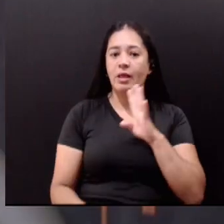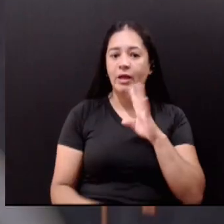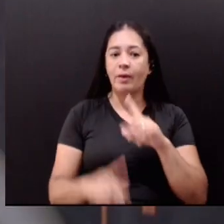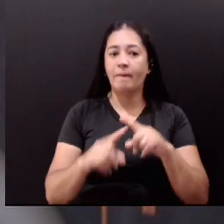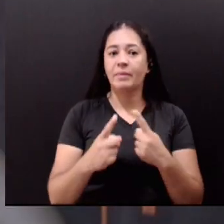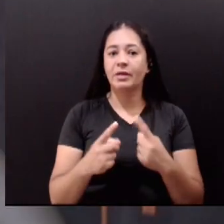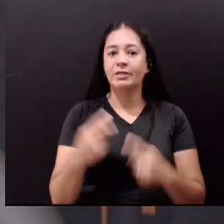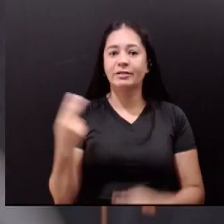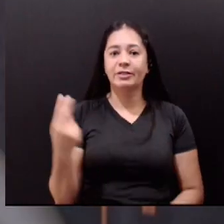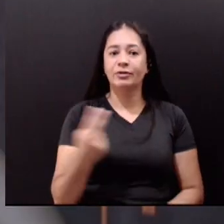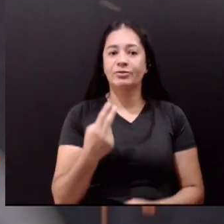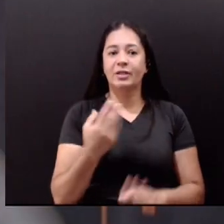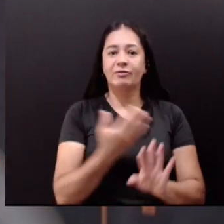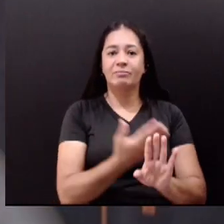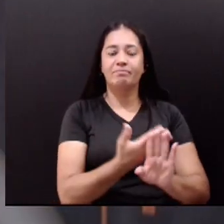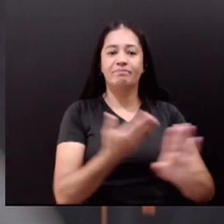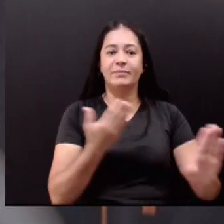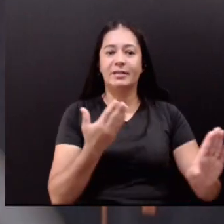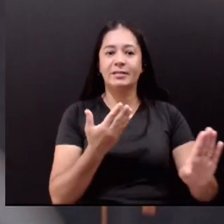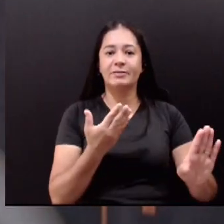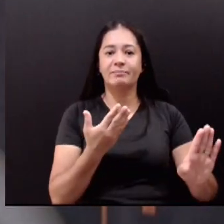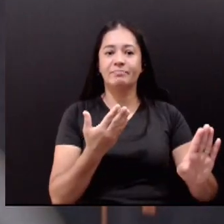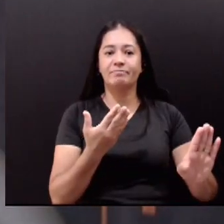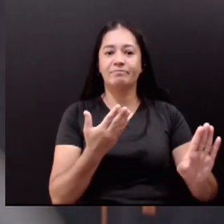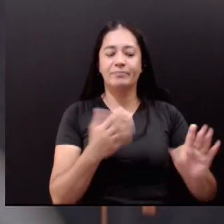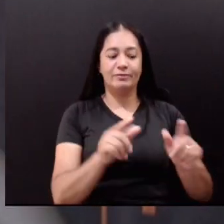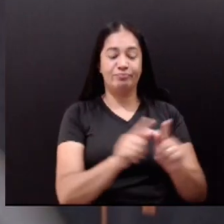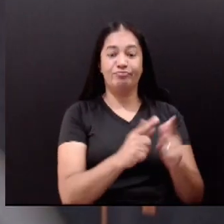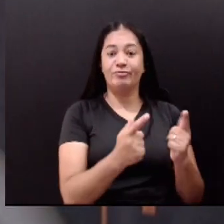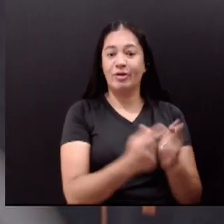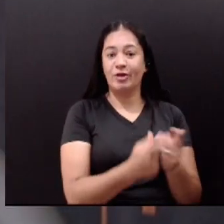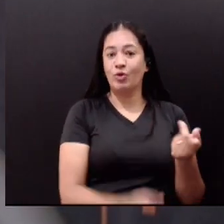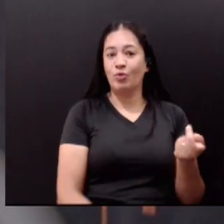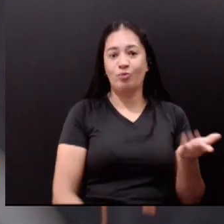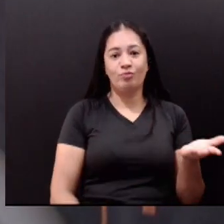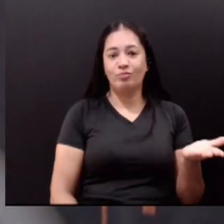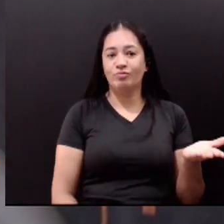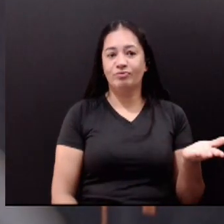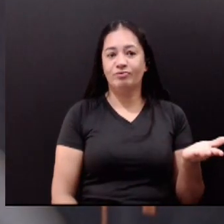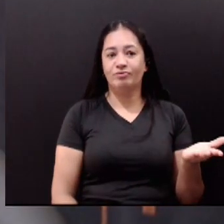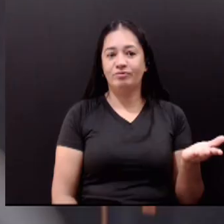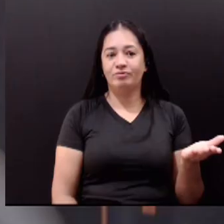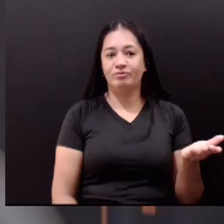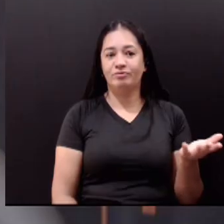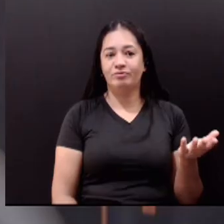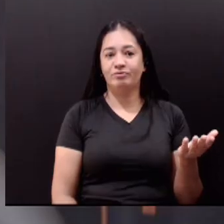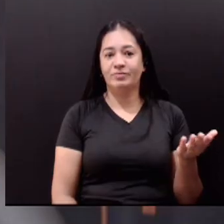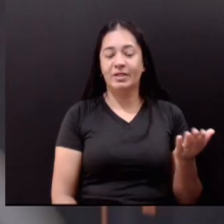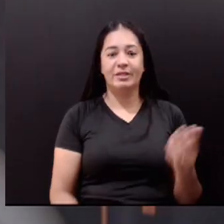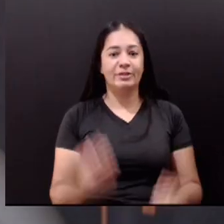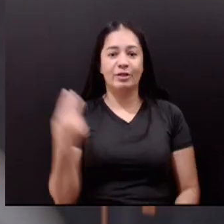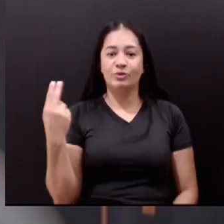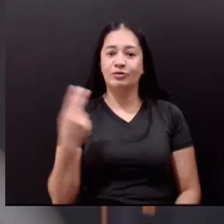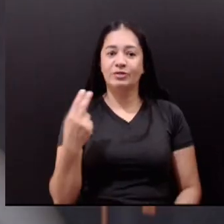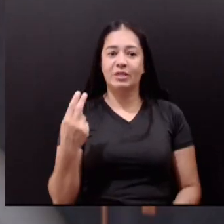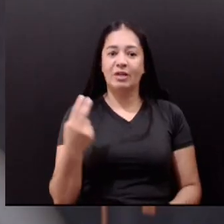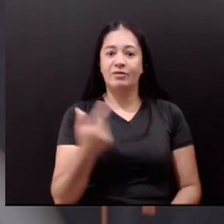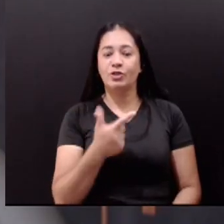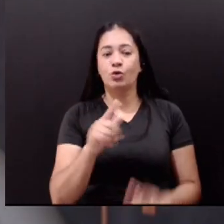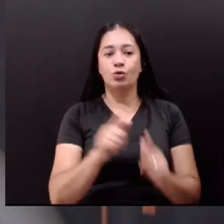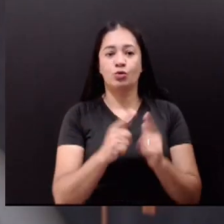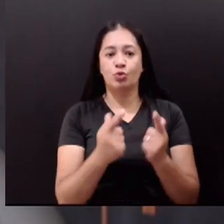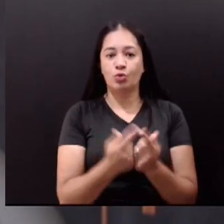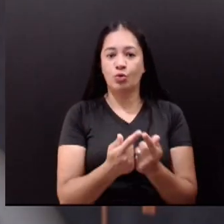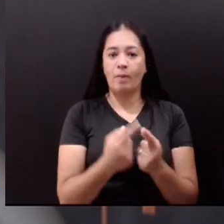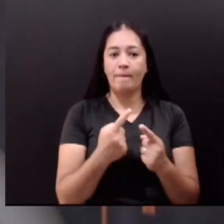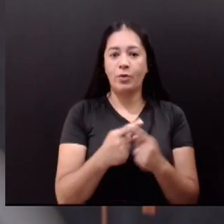afastar daquele grupo, né, que ela não conseguia se encaixar em outros grupos, porque o adolescente precisa